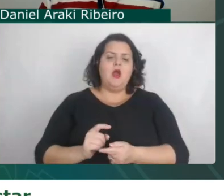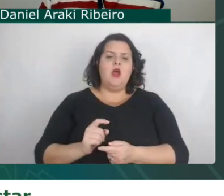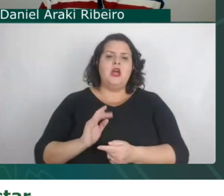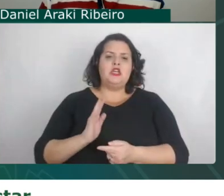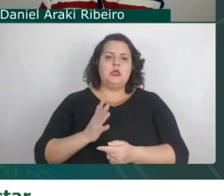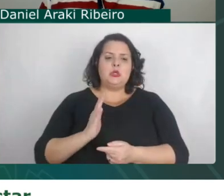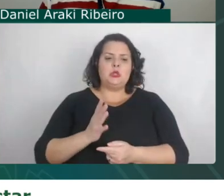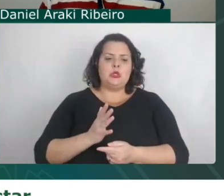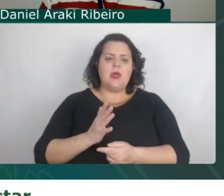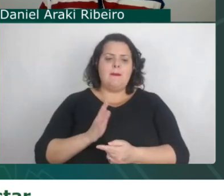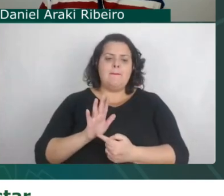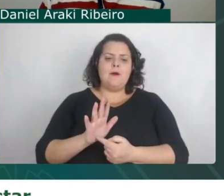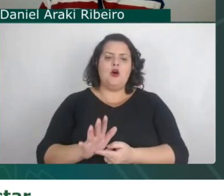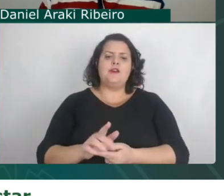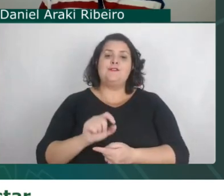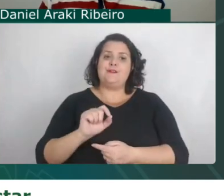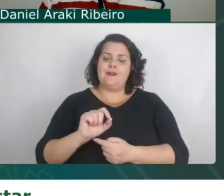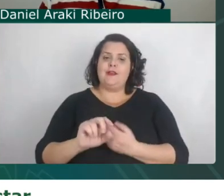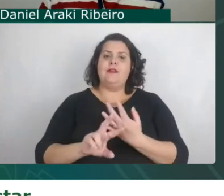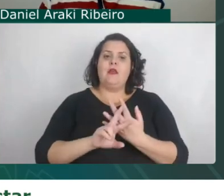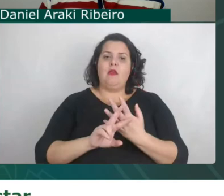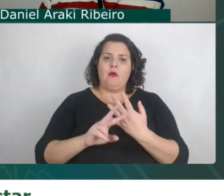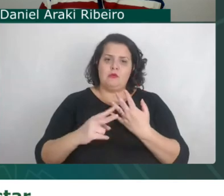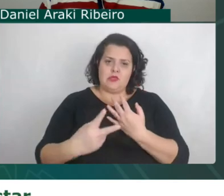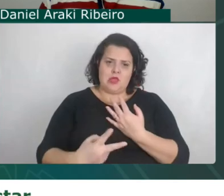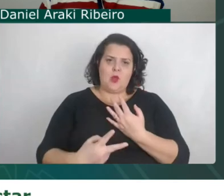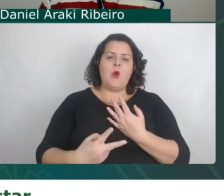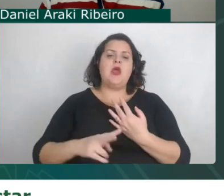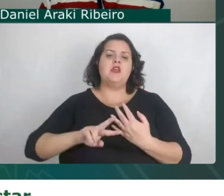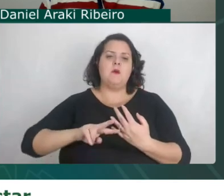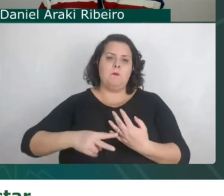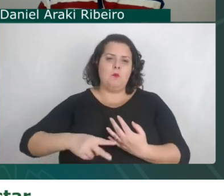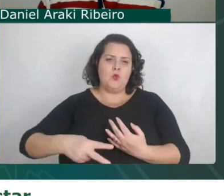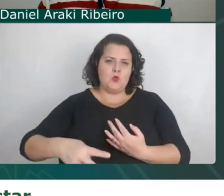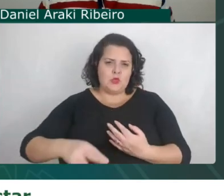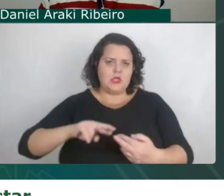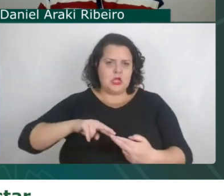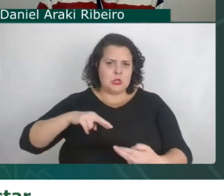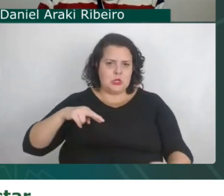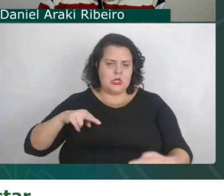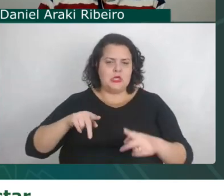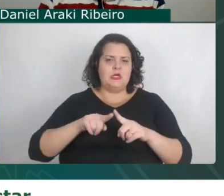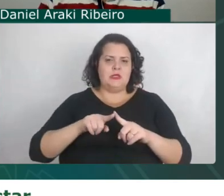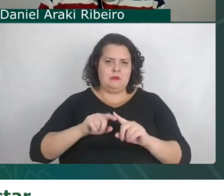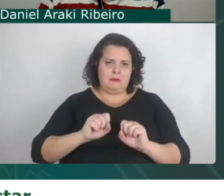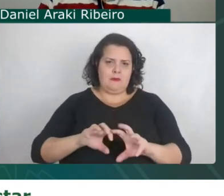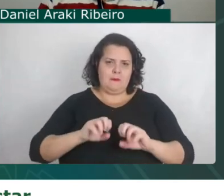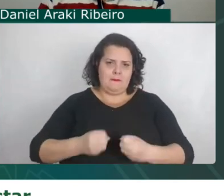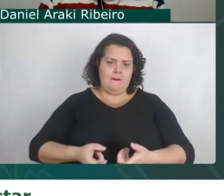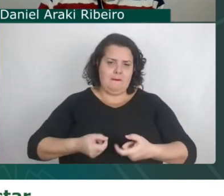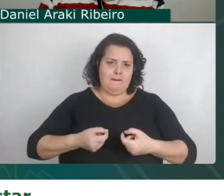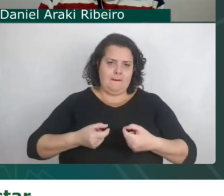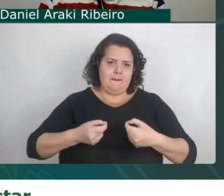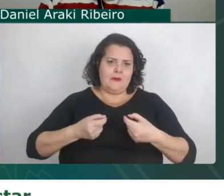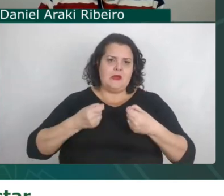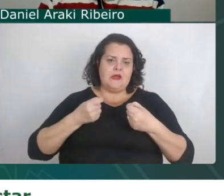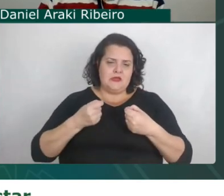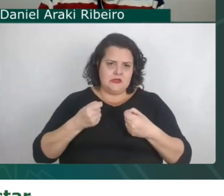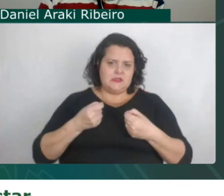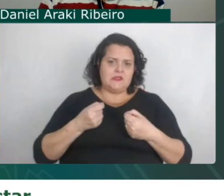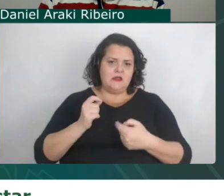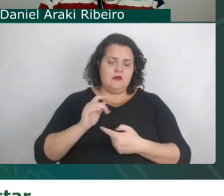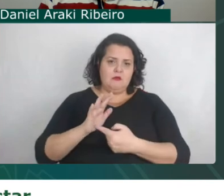efeitos, né, que podem ser mutagênicos ou cancerígenos, e foram até mais além no trabalho do Daniel, que já mostra esse efeito